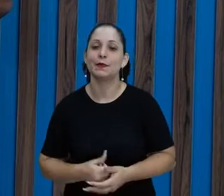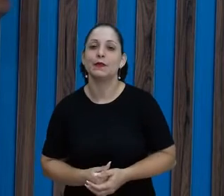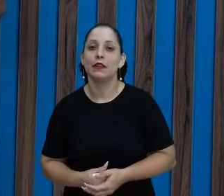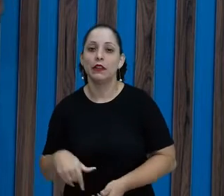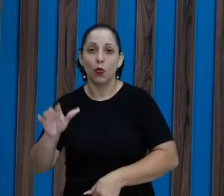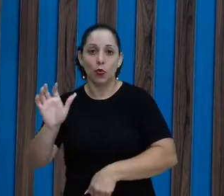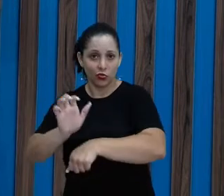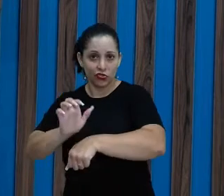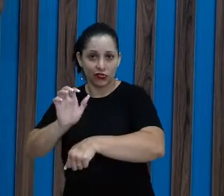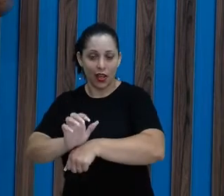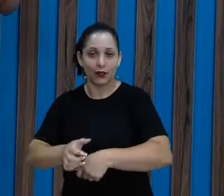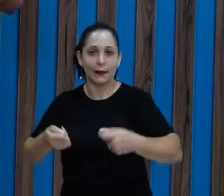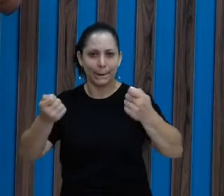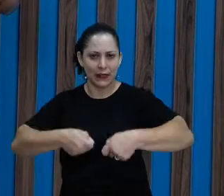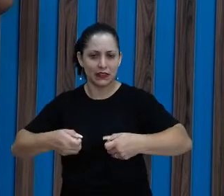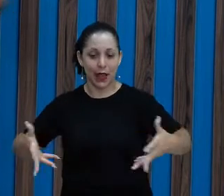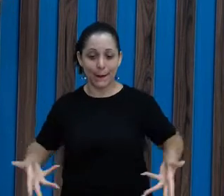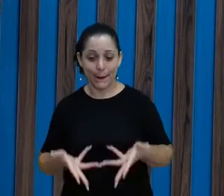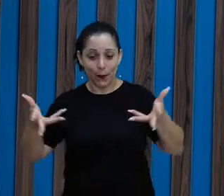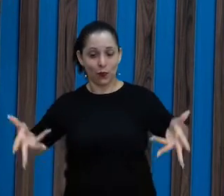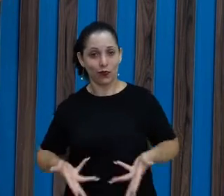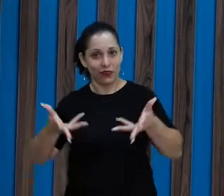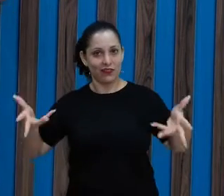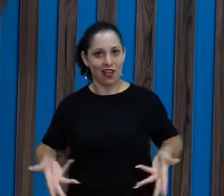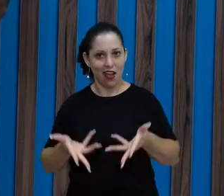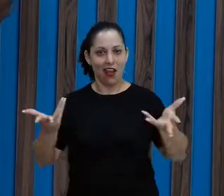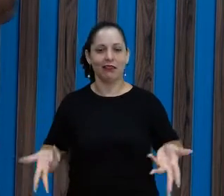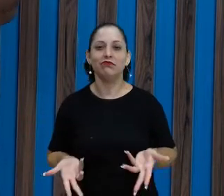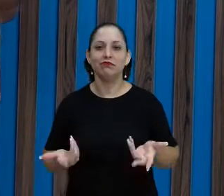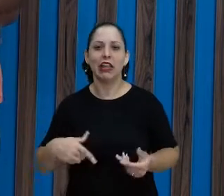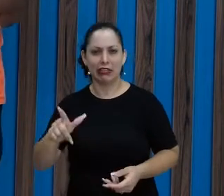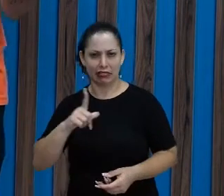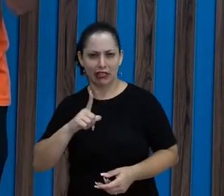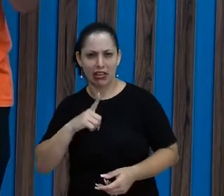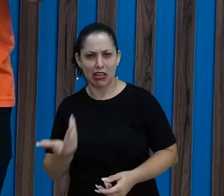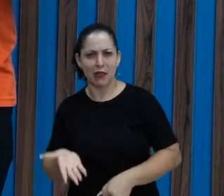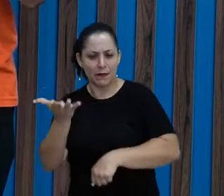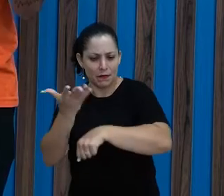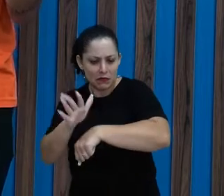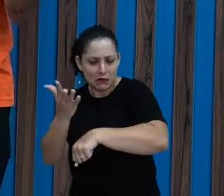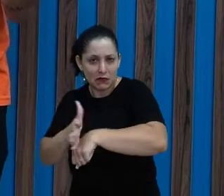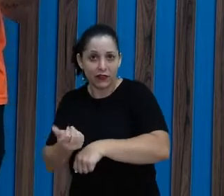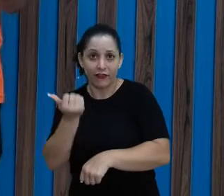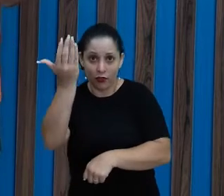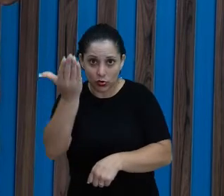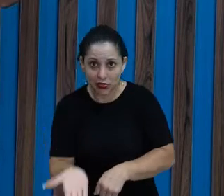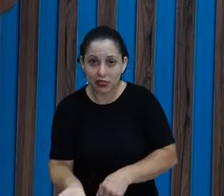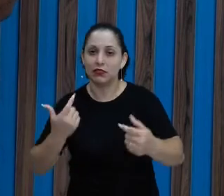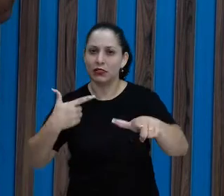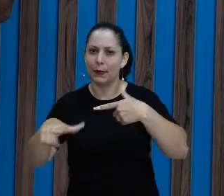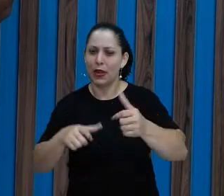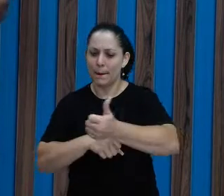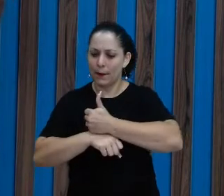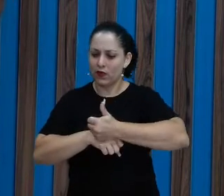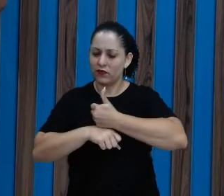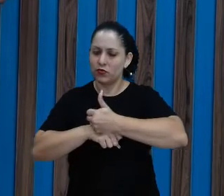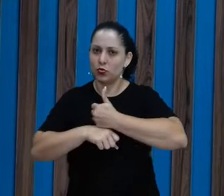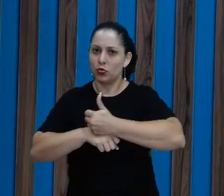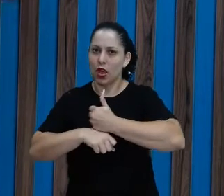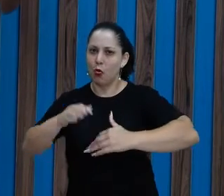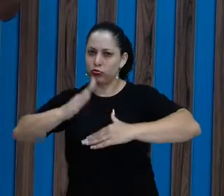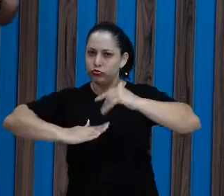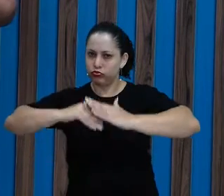ele precisa fomentar atividades tanto que assegurem você que quer ser um profissional na área esportiva, que você